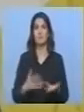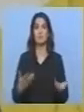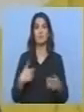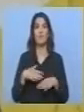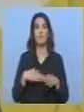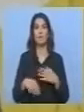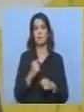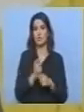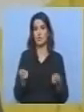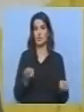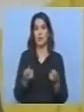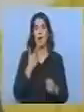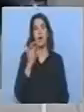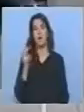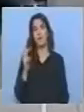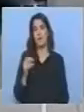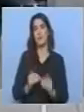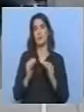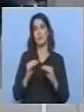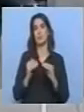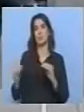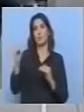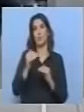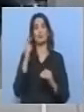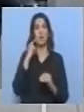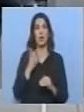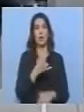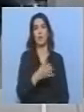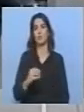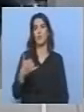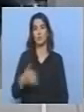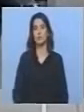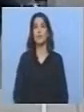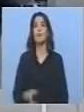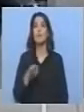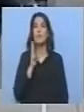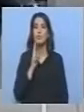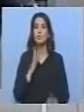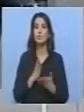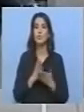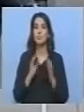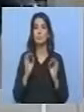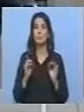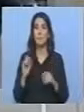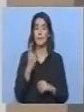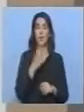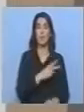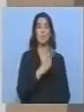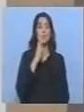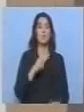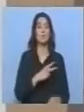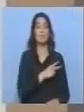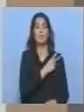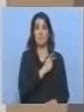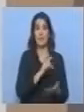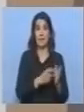gestão já há muitos anos no ensino superior, desde 2002. E como reitor há quantos anos? Como reitor, eu primeiro fui reitor da Universidade Técnica